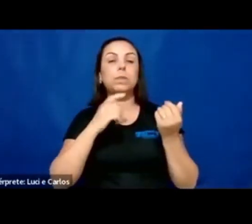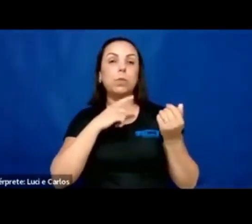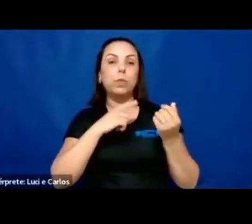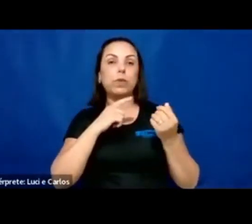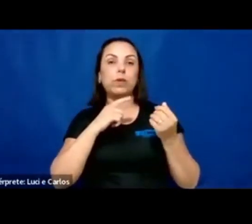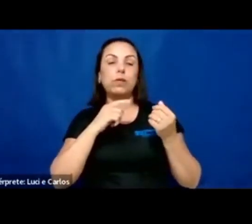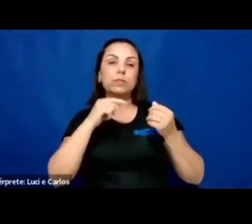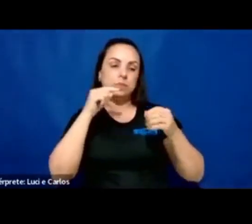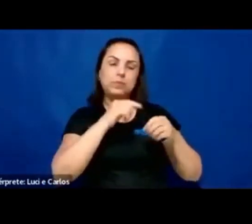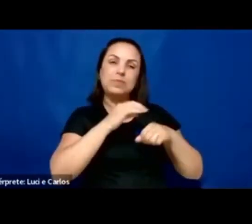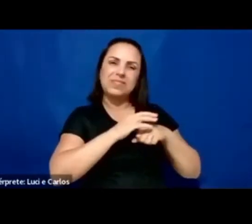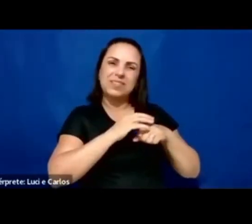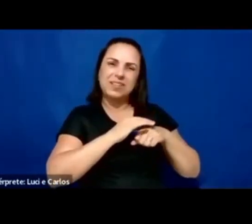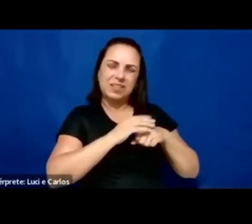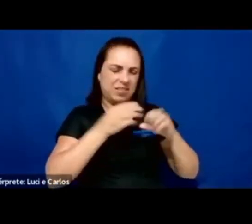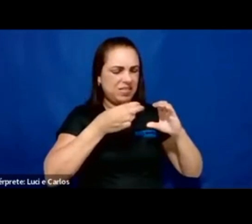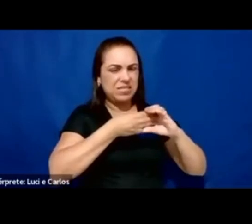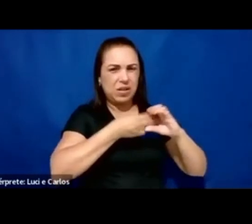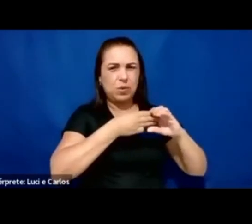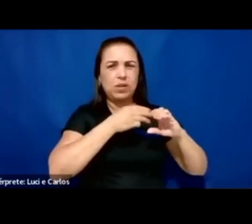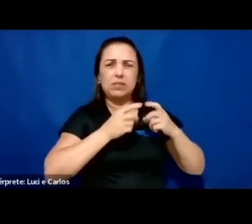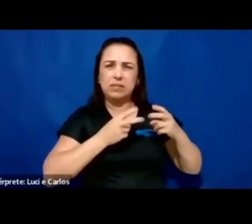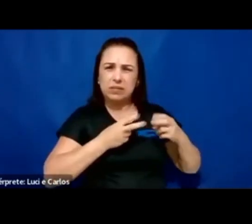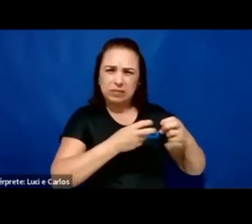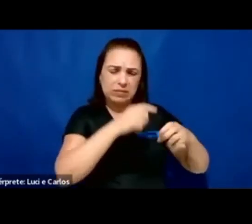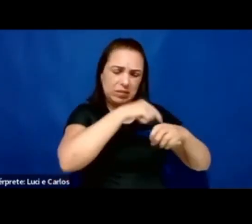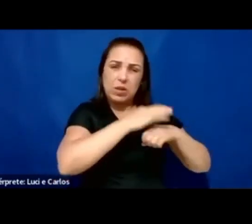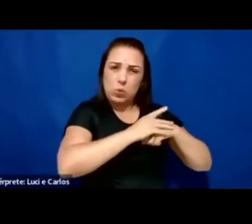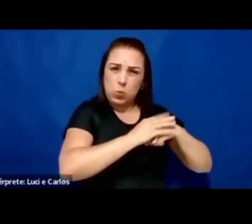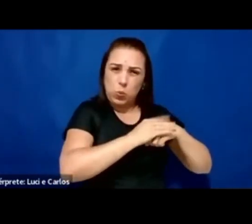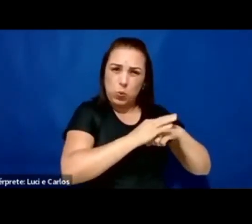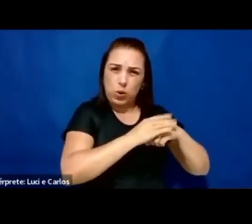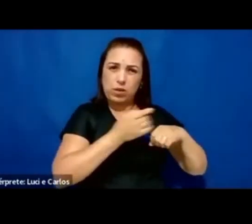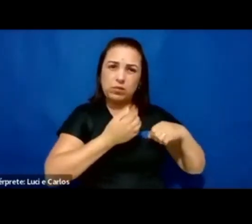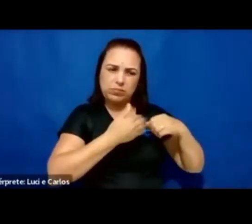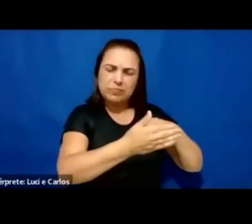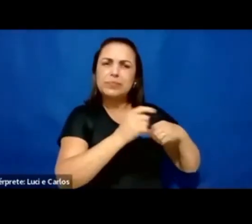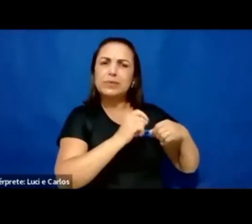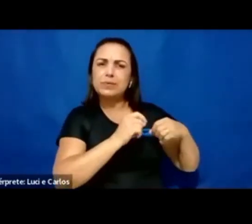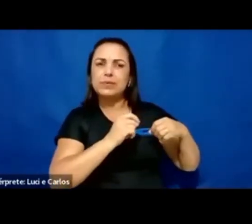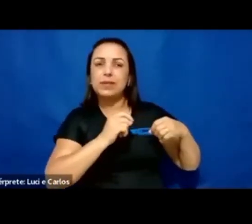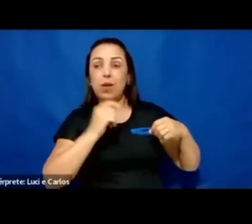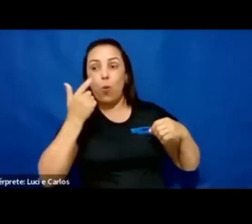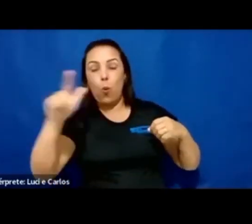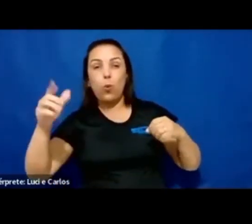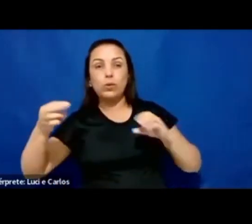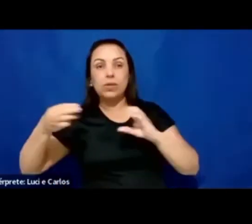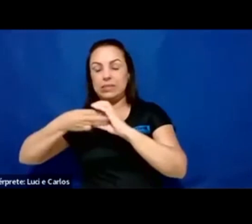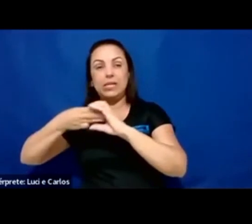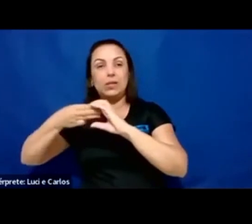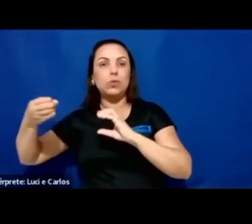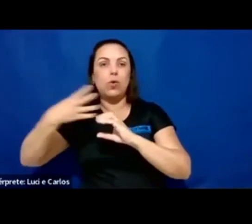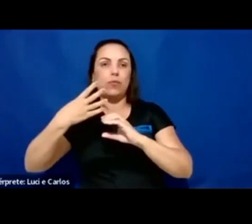célula, você tem que morrer agora. Você está mutando demais e é perigoso você virar uma célula cancerígena. Ah, ela vai lá e fala